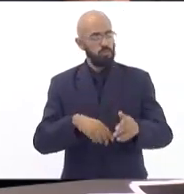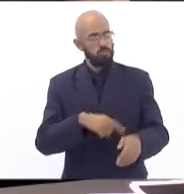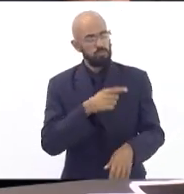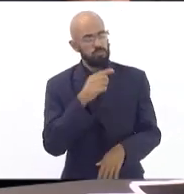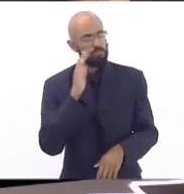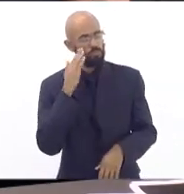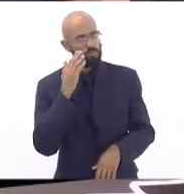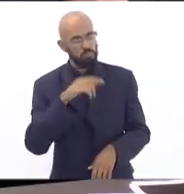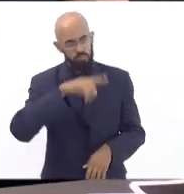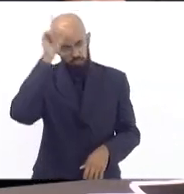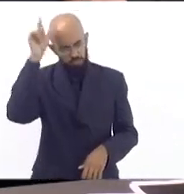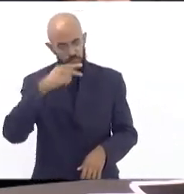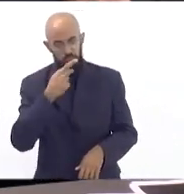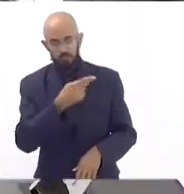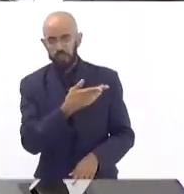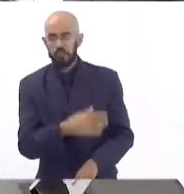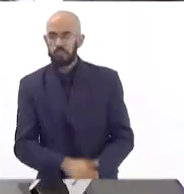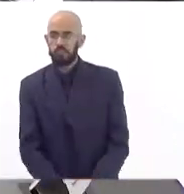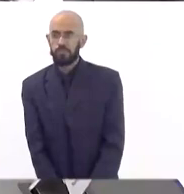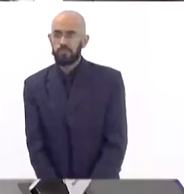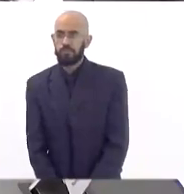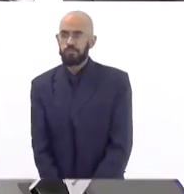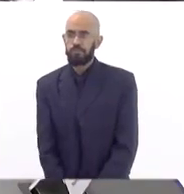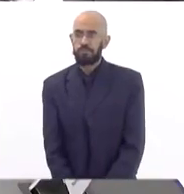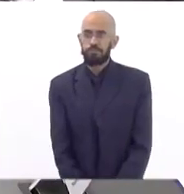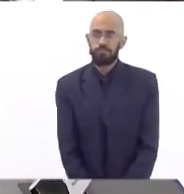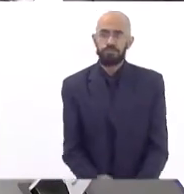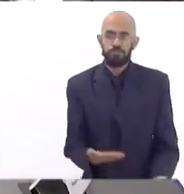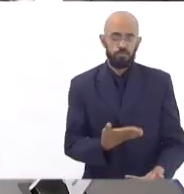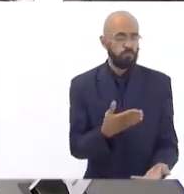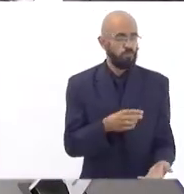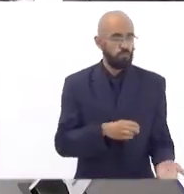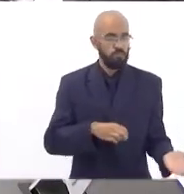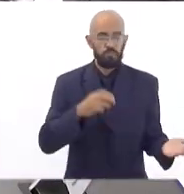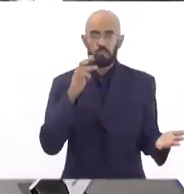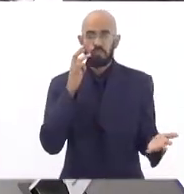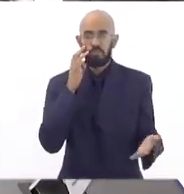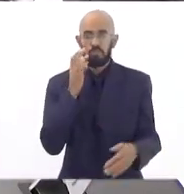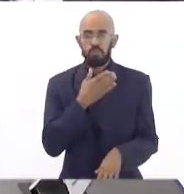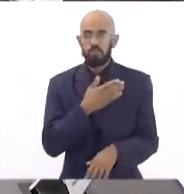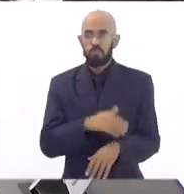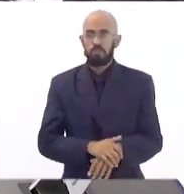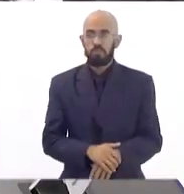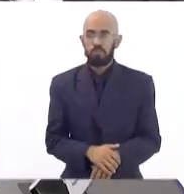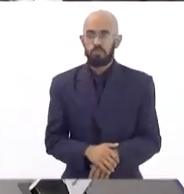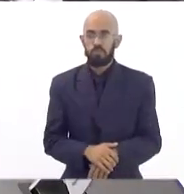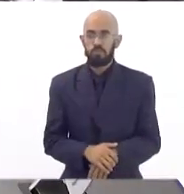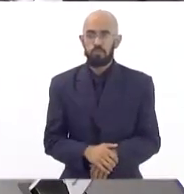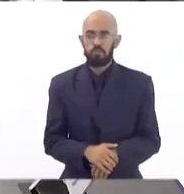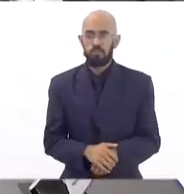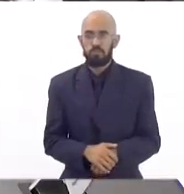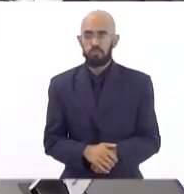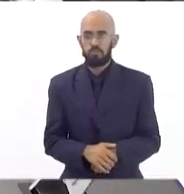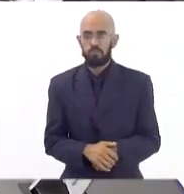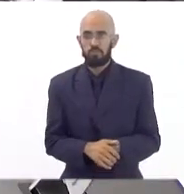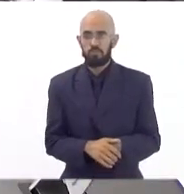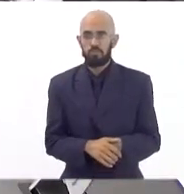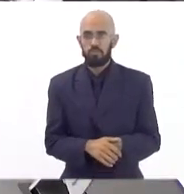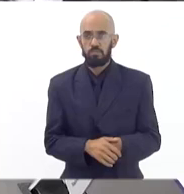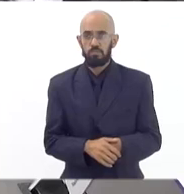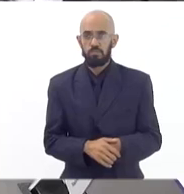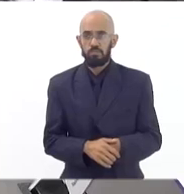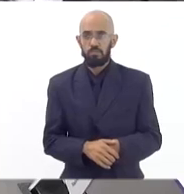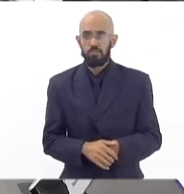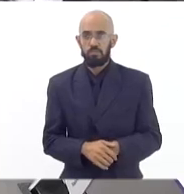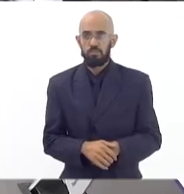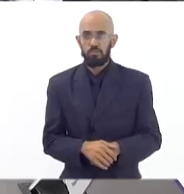deputado e agora deputado do valdec acho que a possibilidade sim acho que a postagem seria dentro